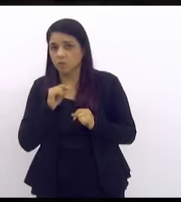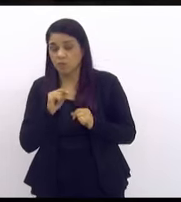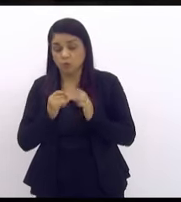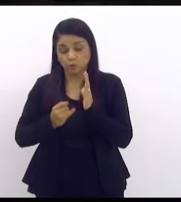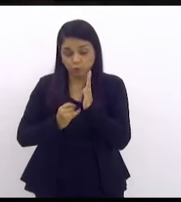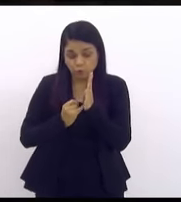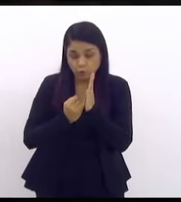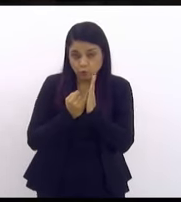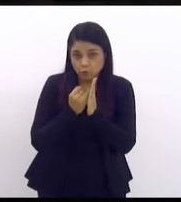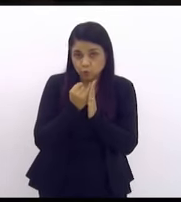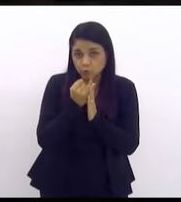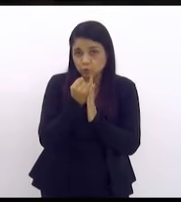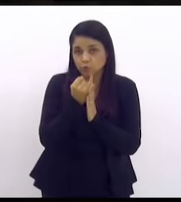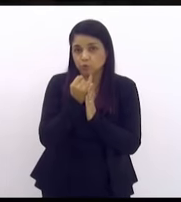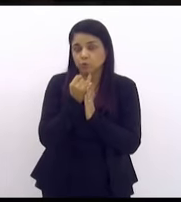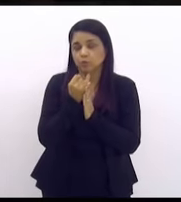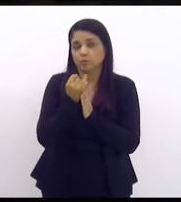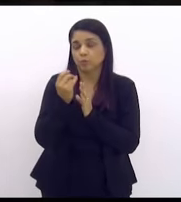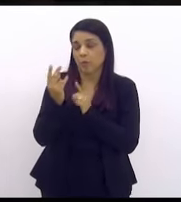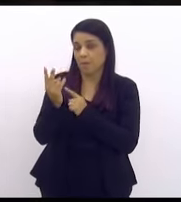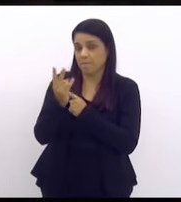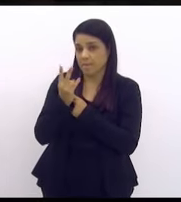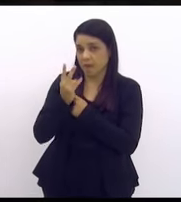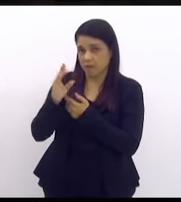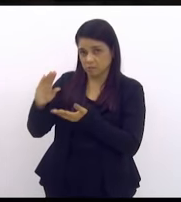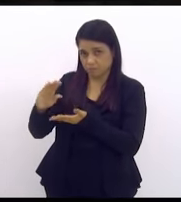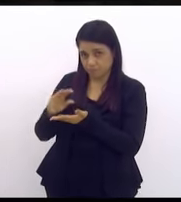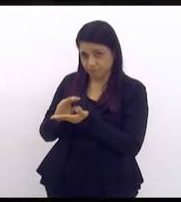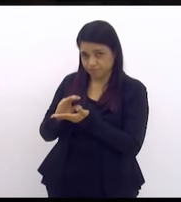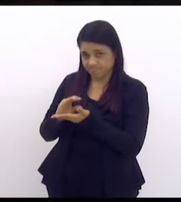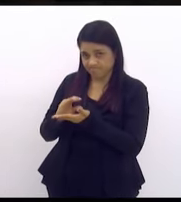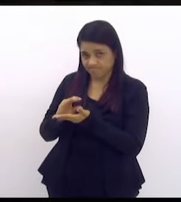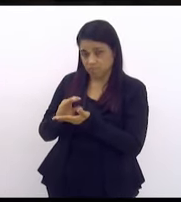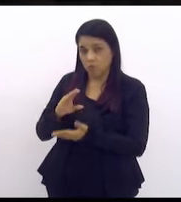juros dos empréstimos consignados.